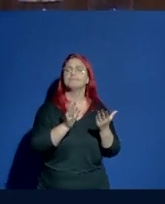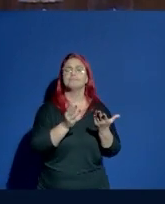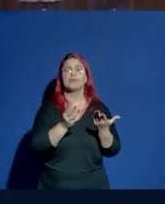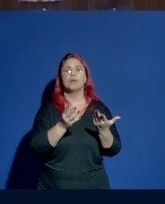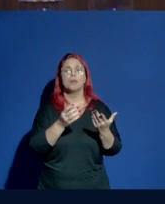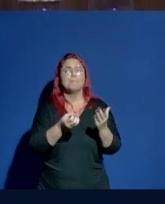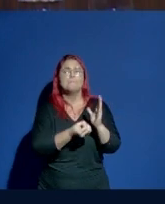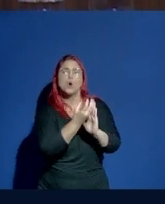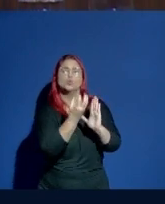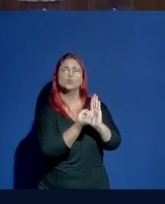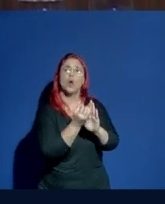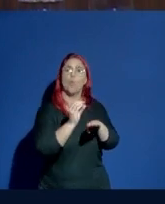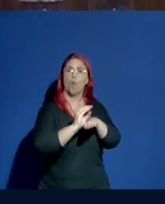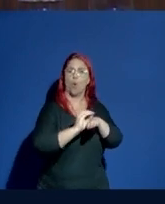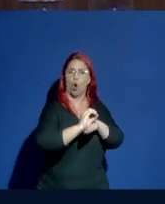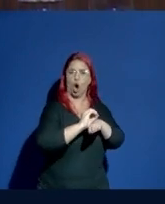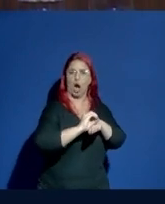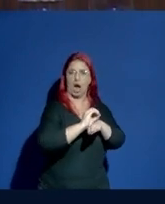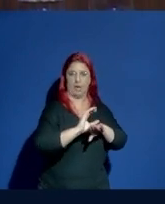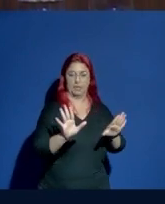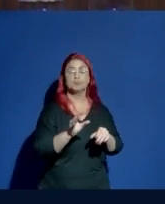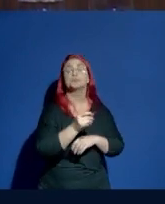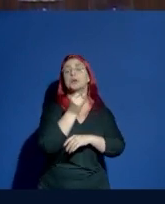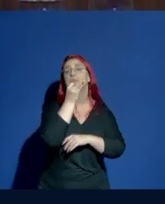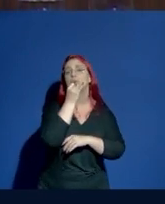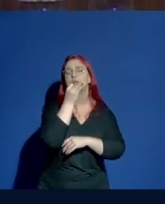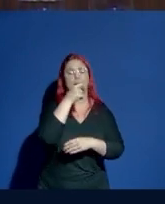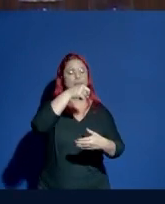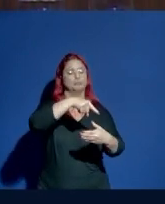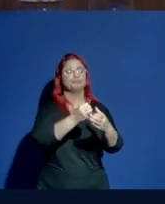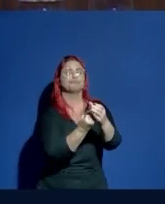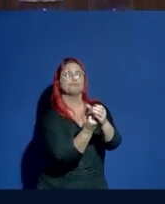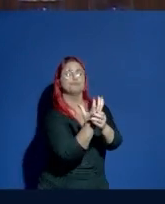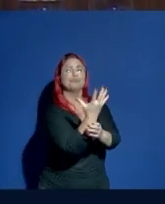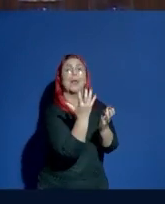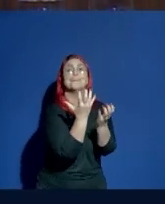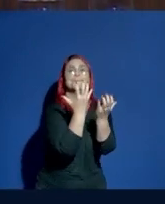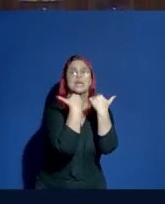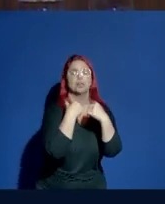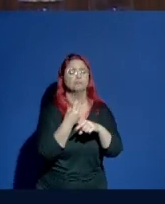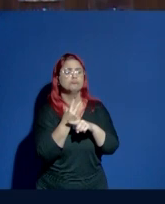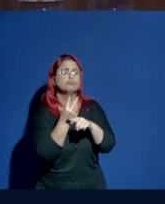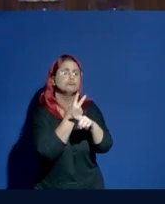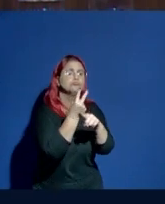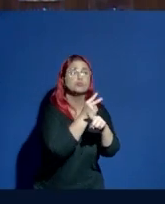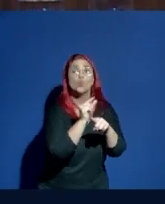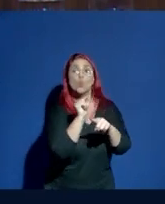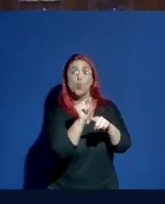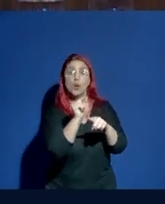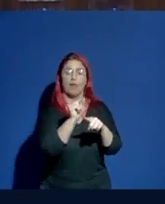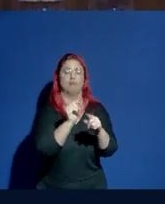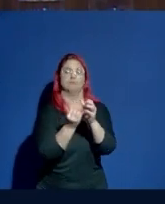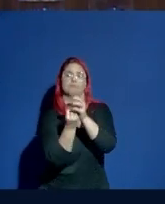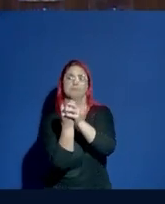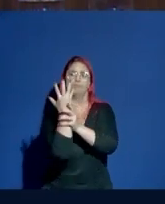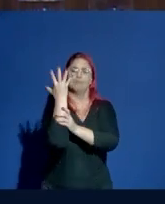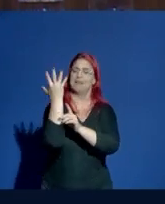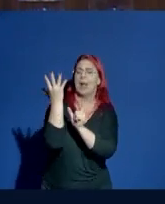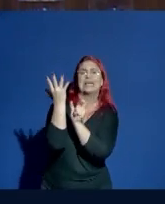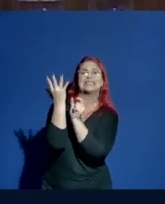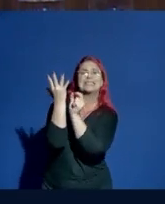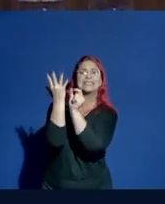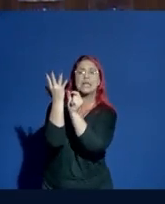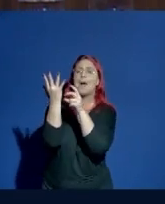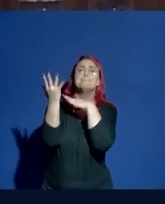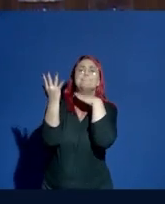vamos dizer que tem que ter um plantio de milho, ele vai lá e procura as pragas mortas. Tá? Vamos dizer que ele